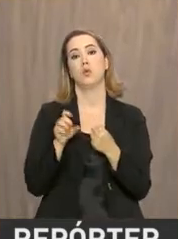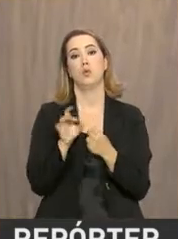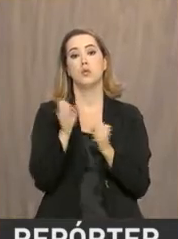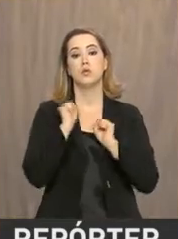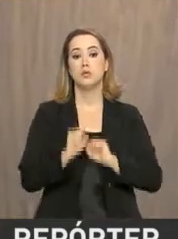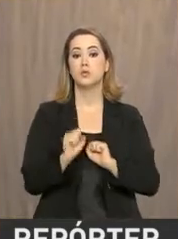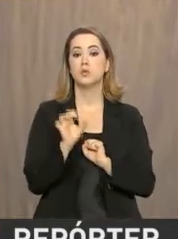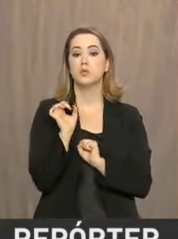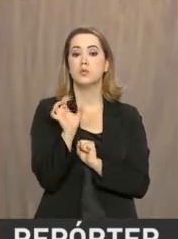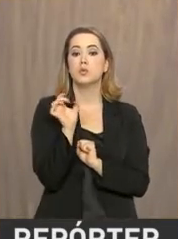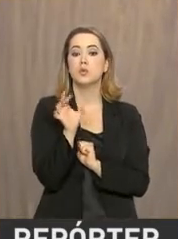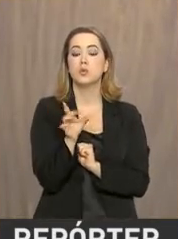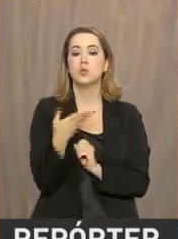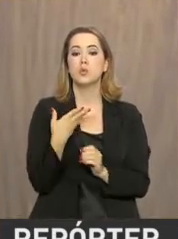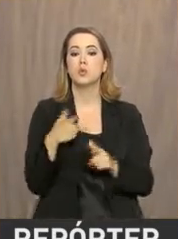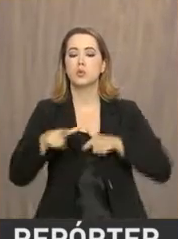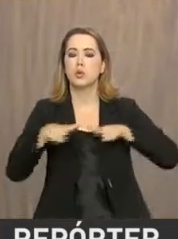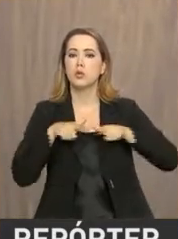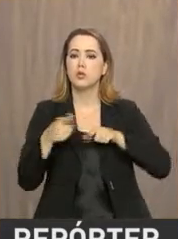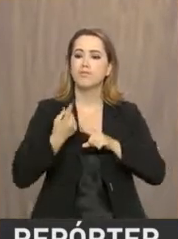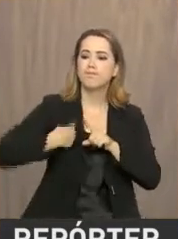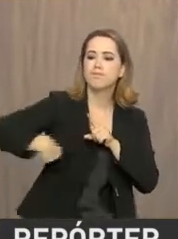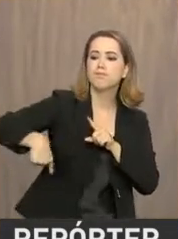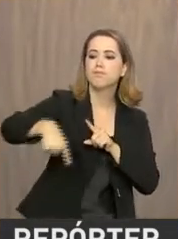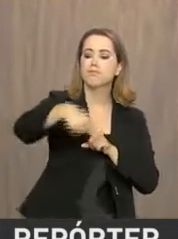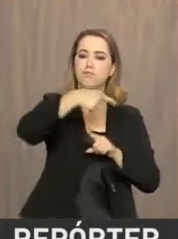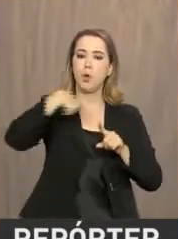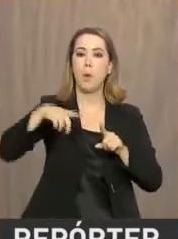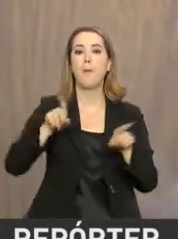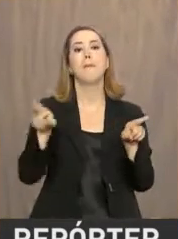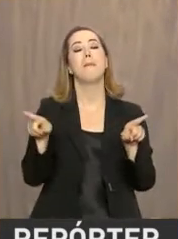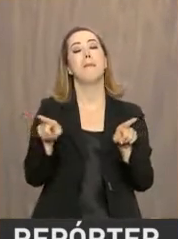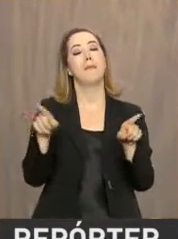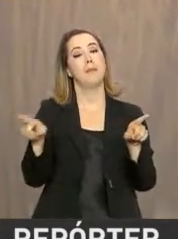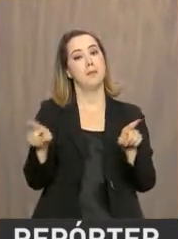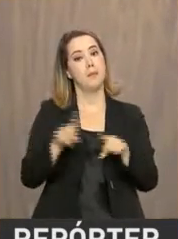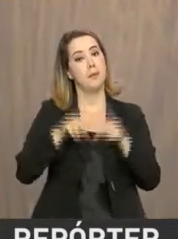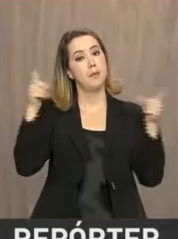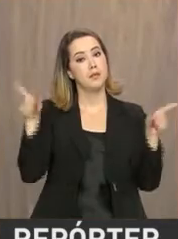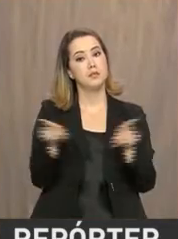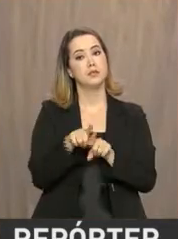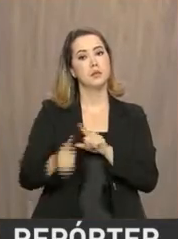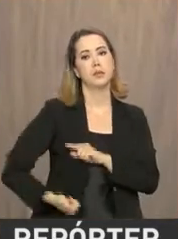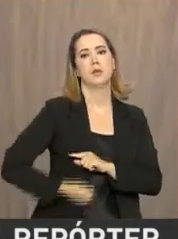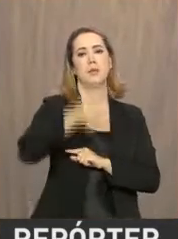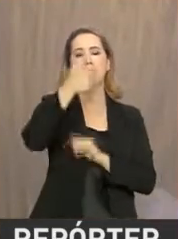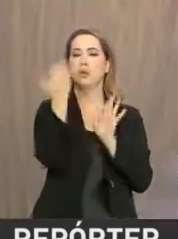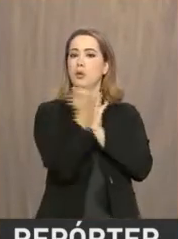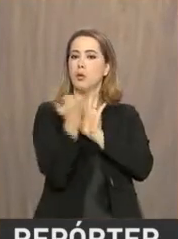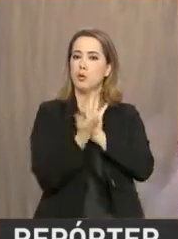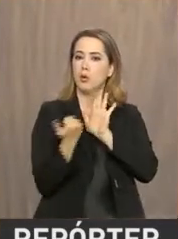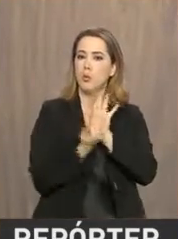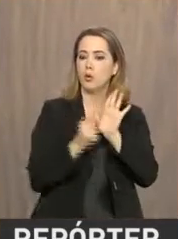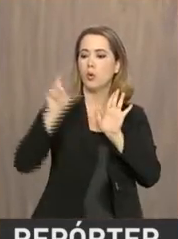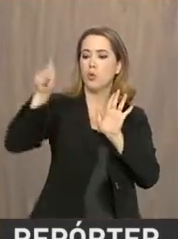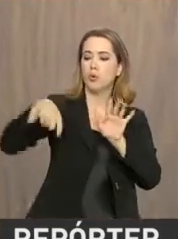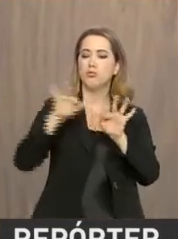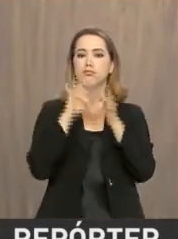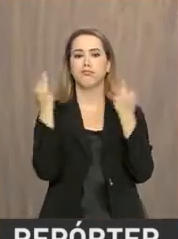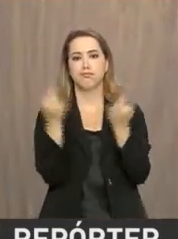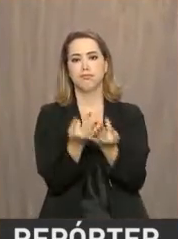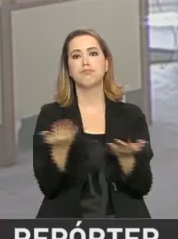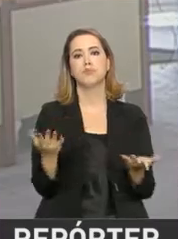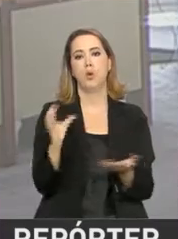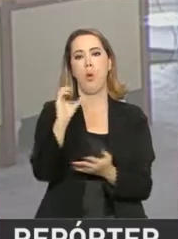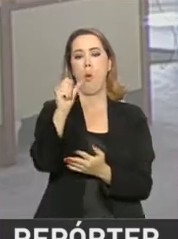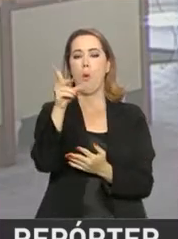é trabalhar em torno dos números mais agir no sentido de aperfeiçoar o programa o cadastro único dos programas sociais do governo